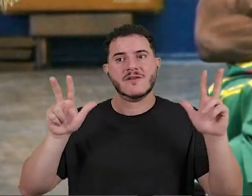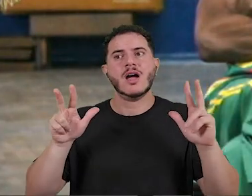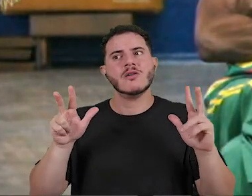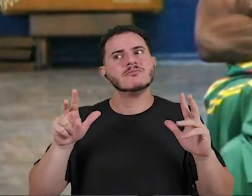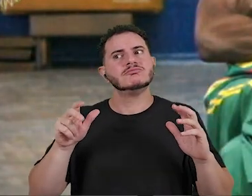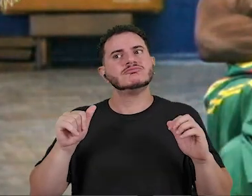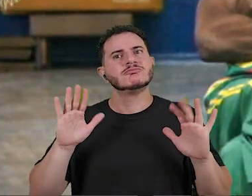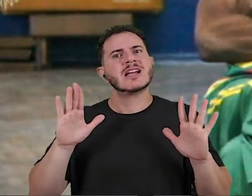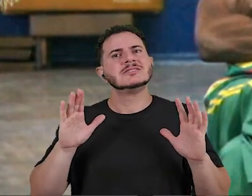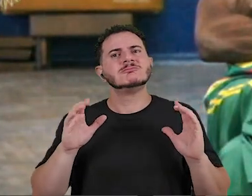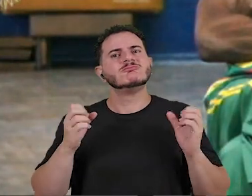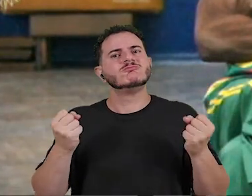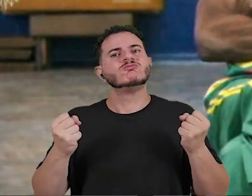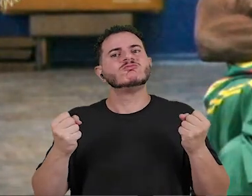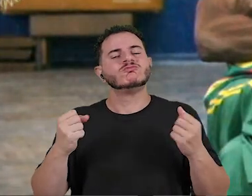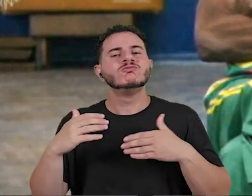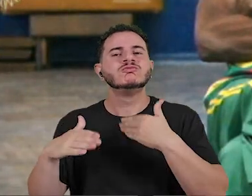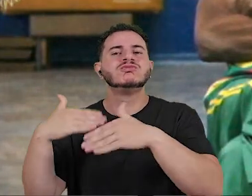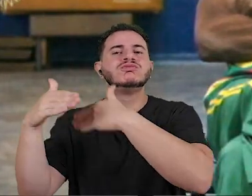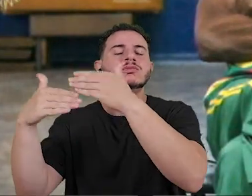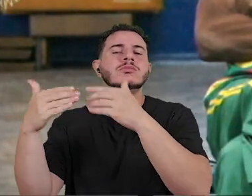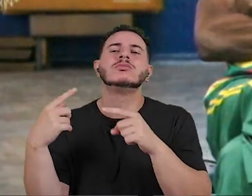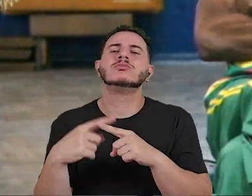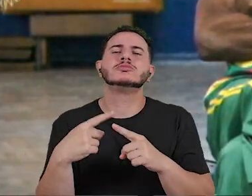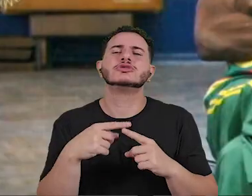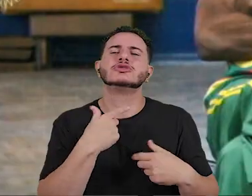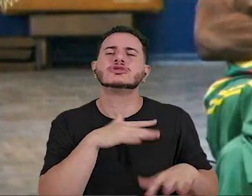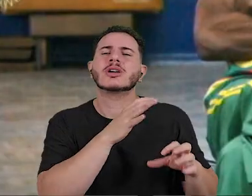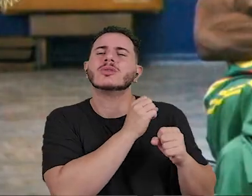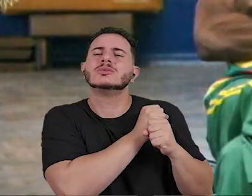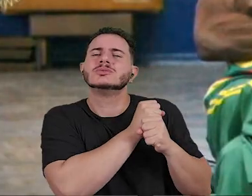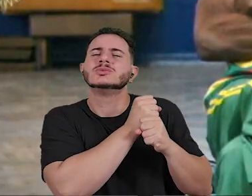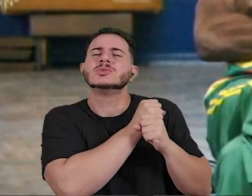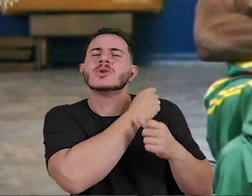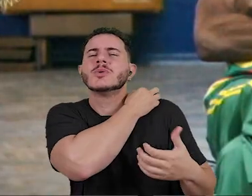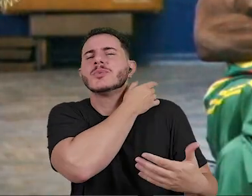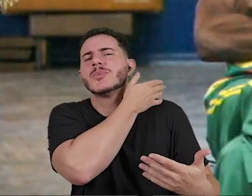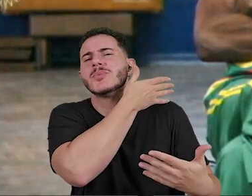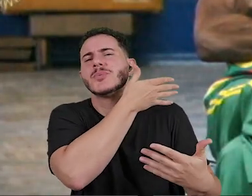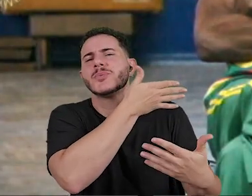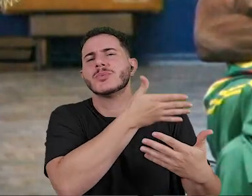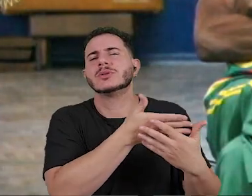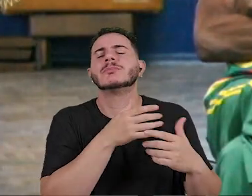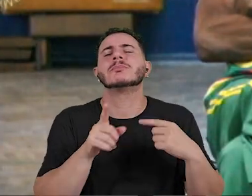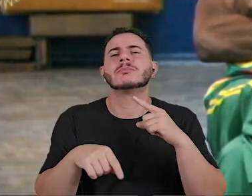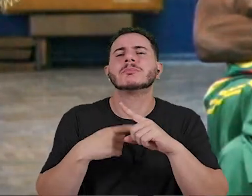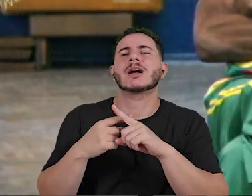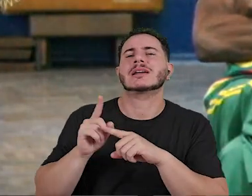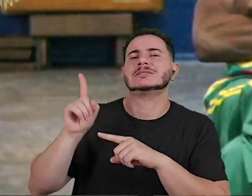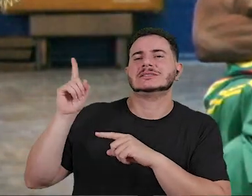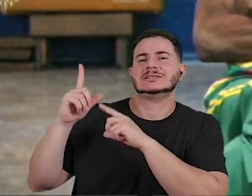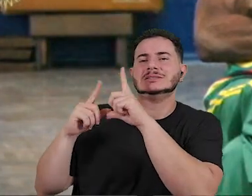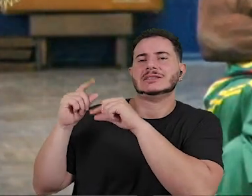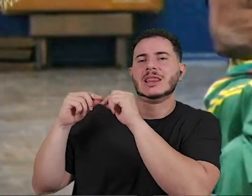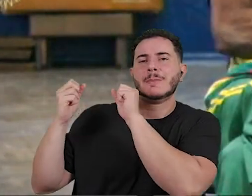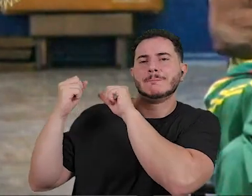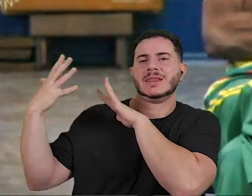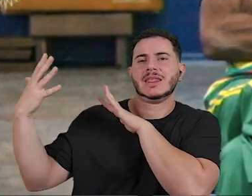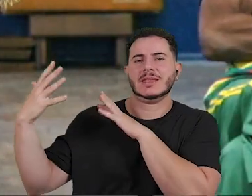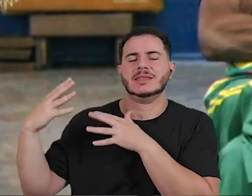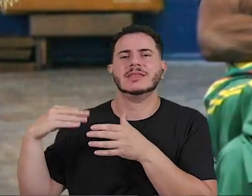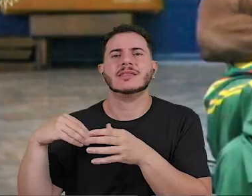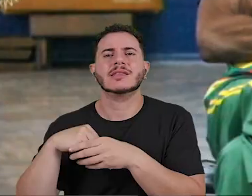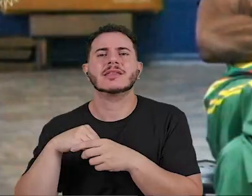que nós passamos, né, lá no Estrela Brilhante e tal, e quero deixar até bem